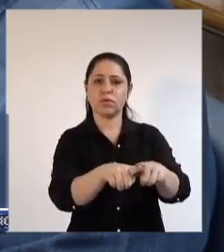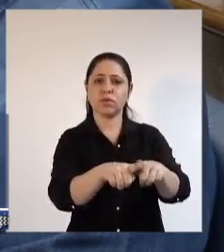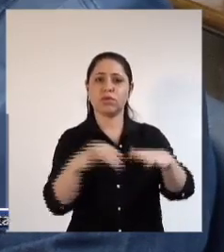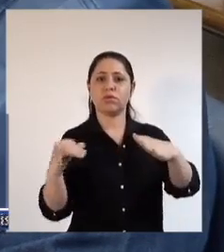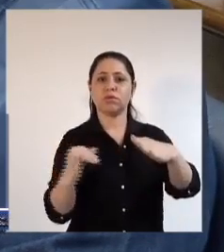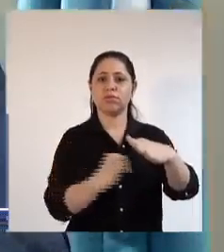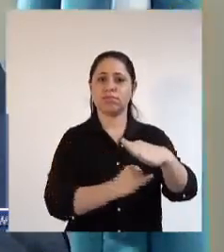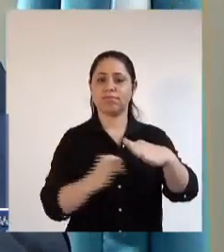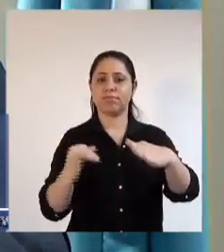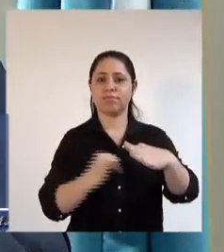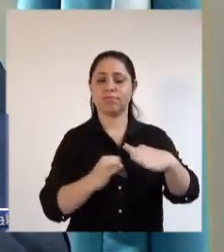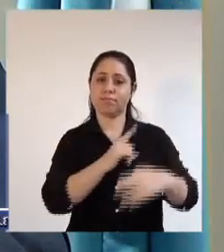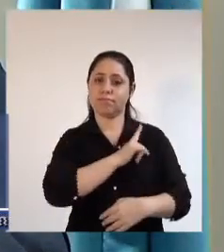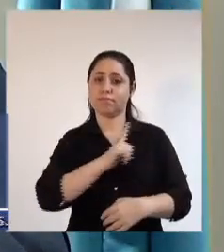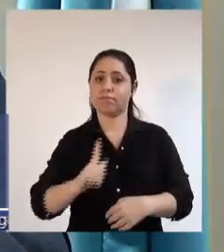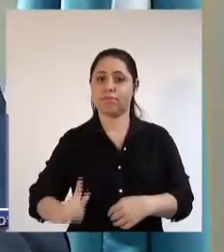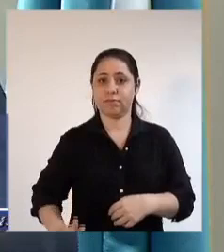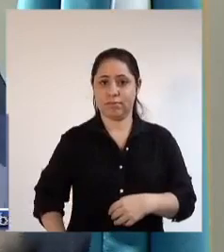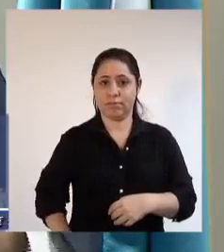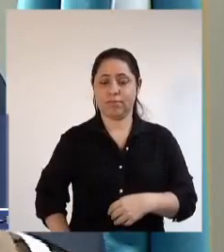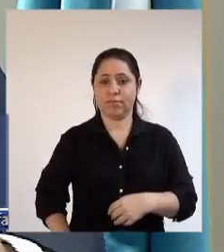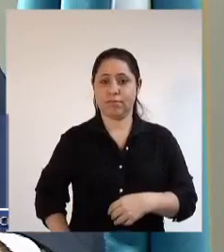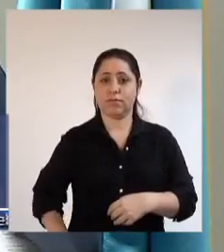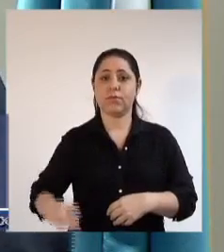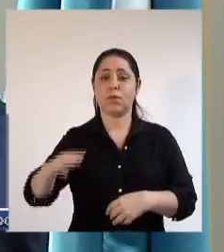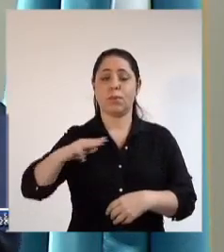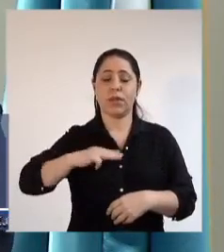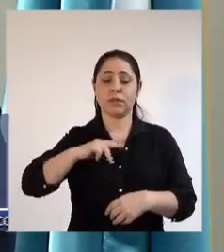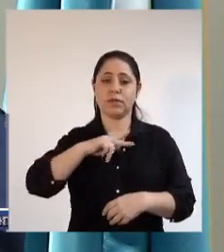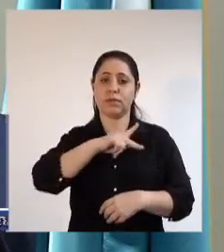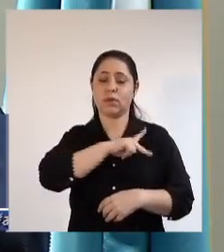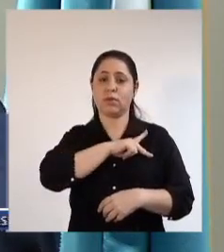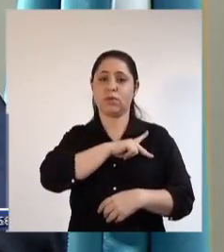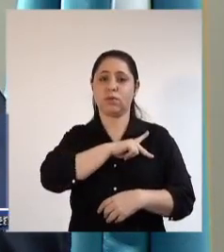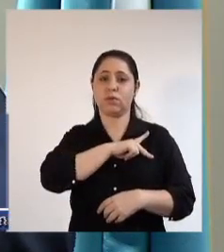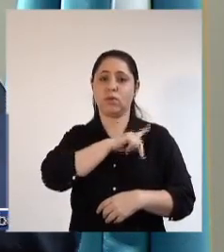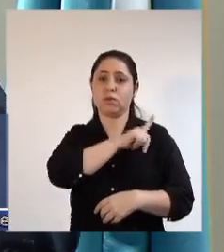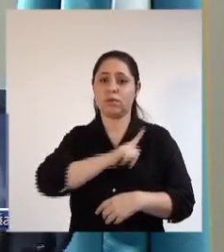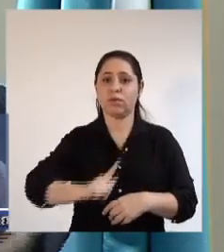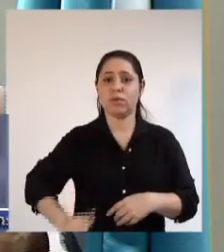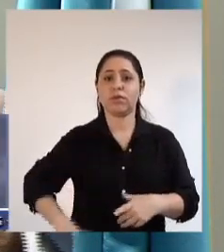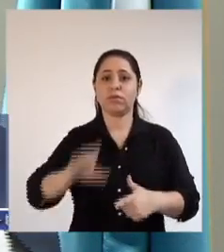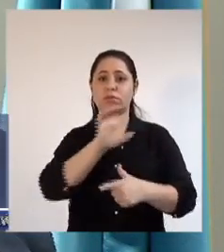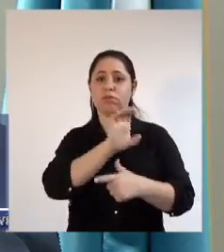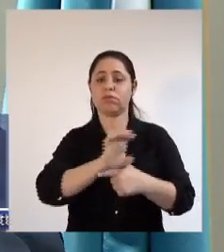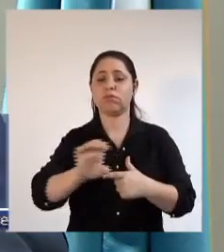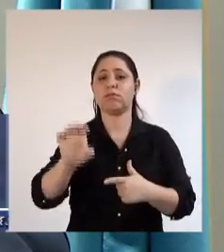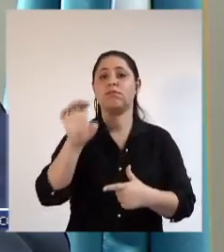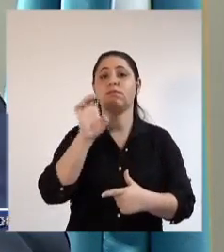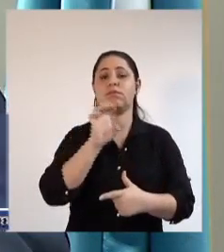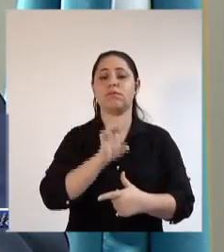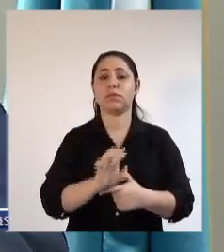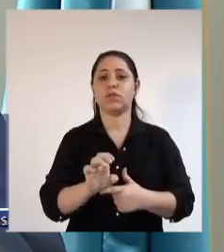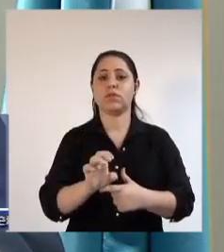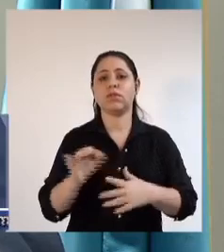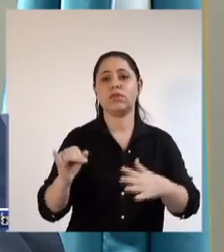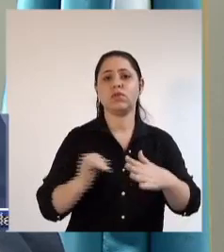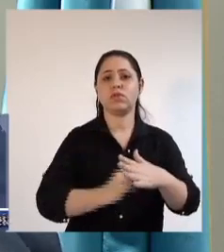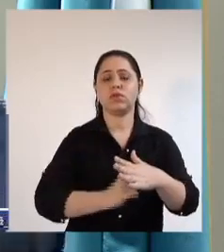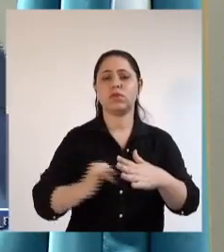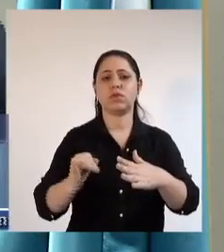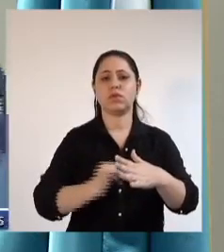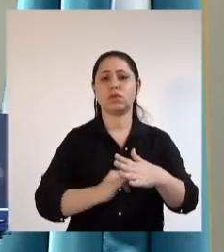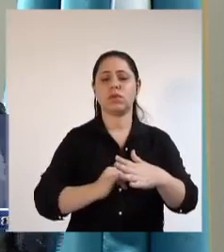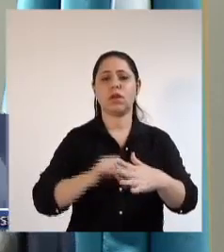instituições governamentais o ministério público o governo do estado com a os órgãos